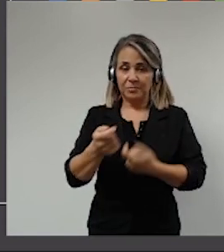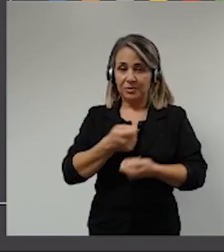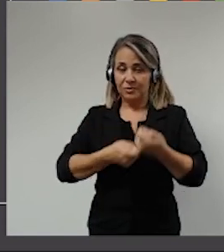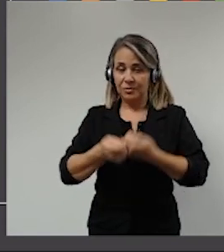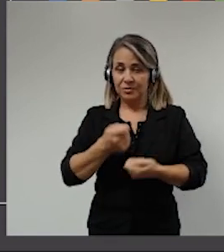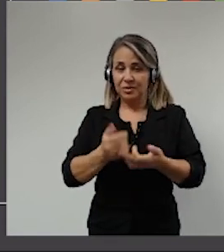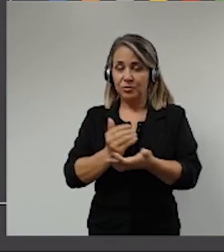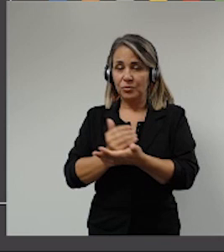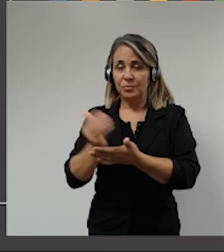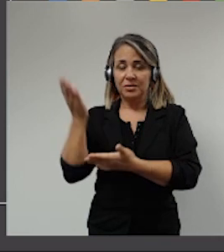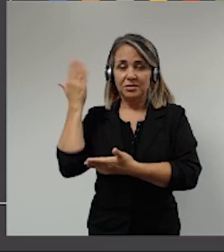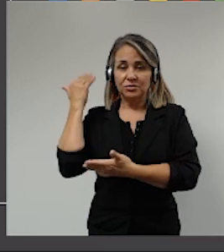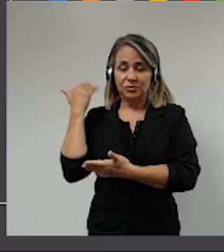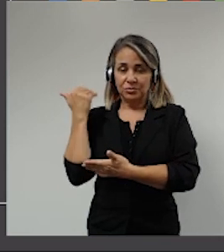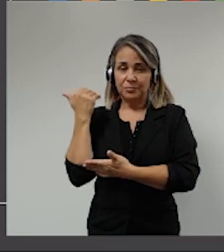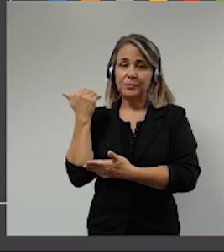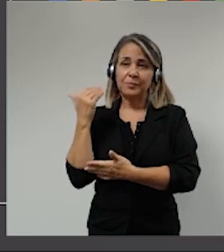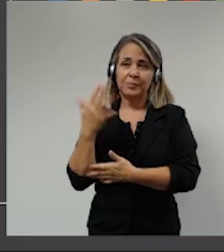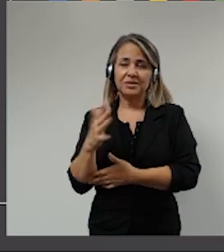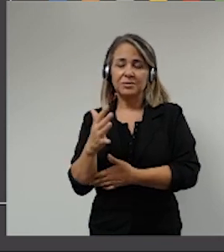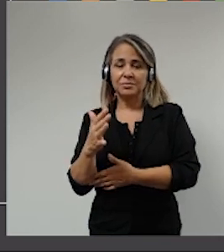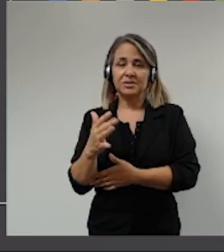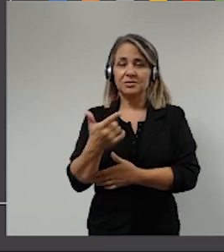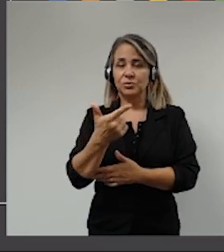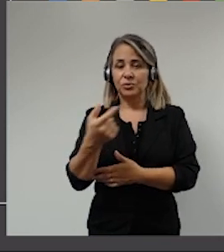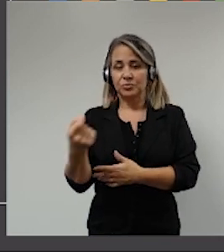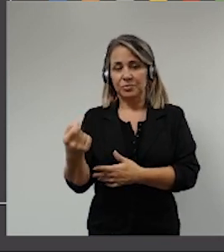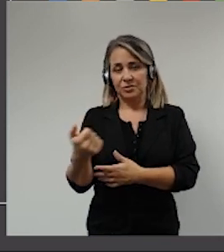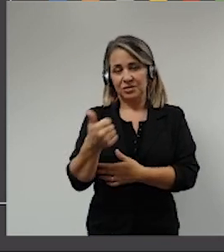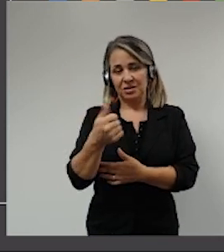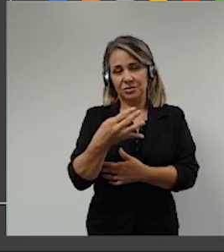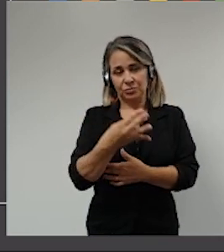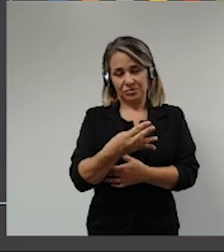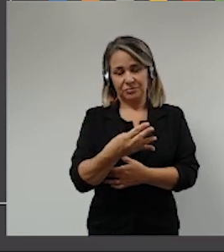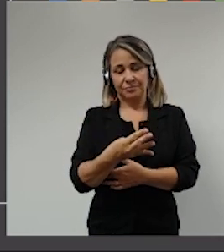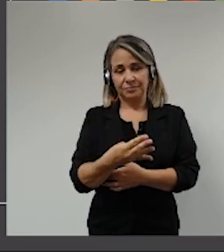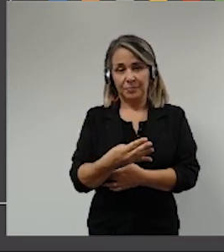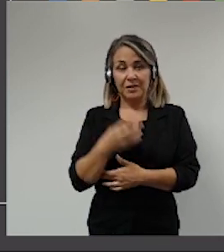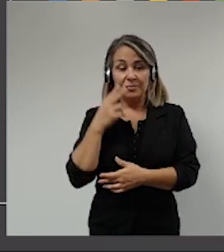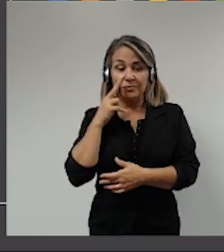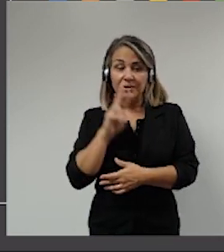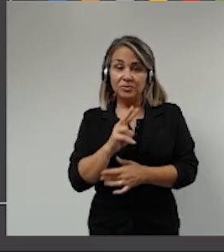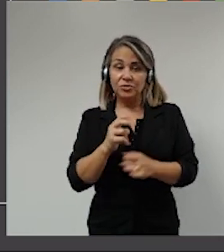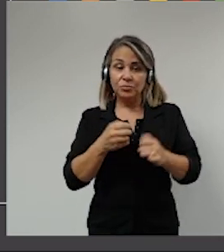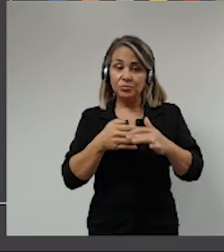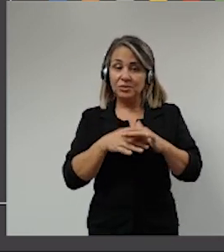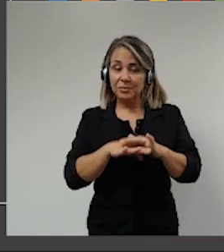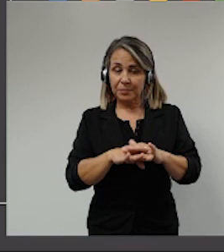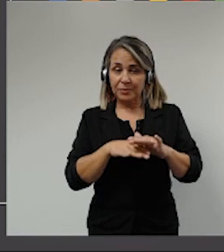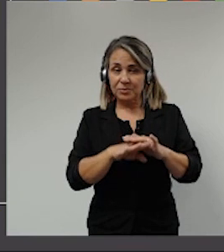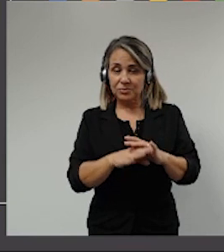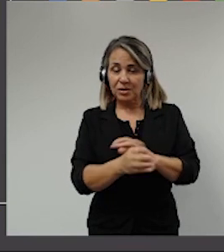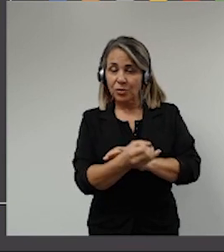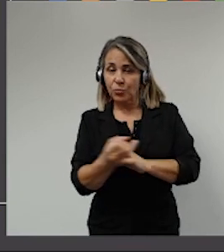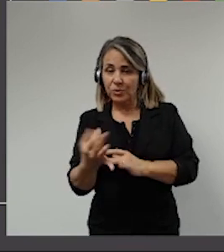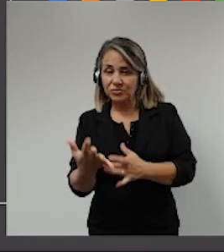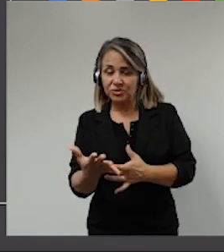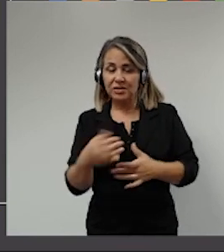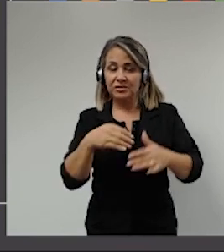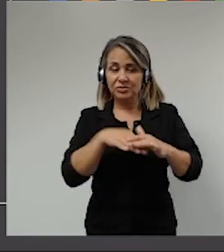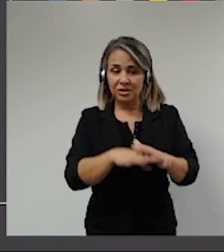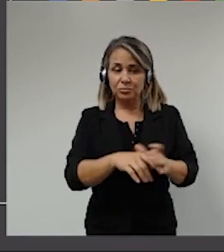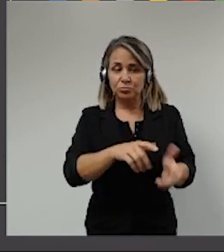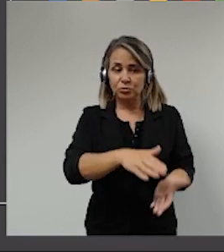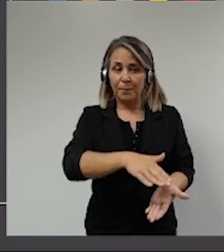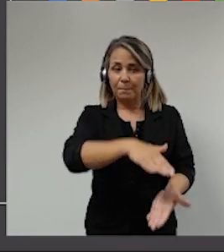iniciou em meados de 2014. Então, veja que o número de depósitos era muito